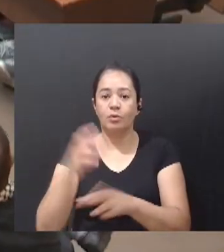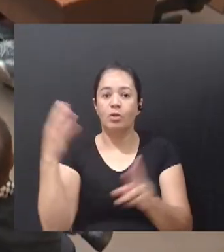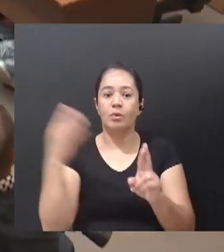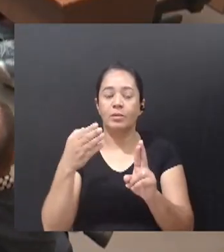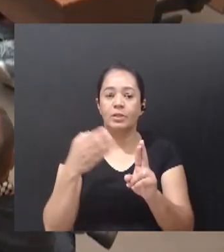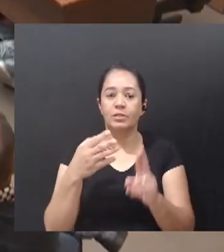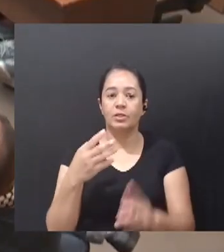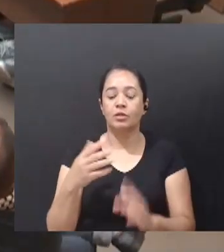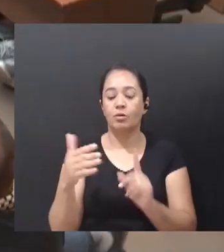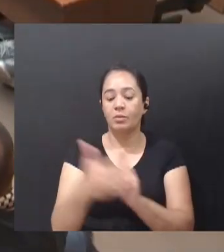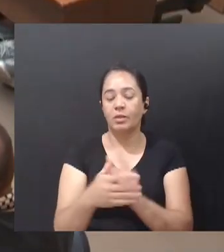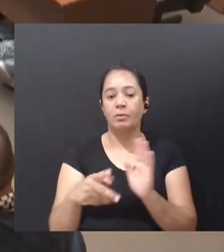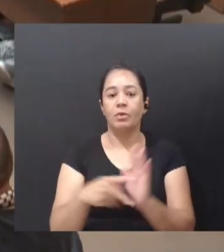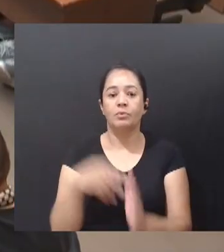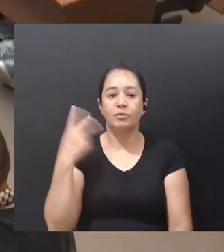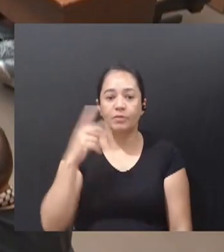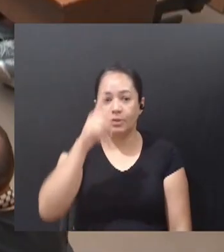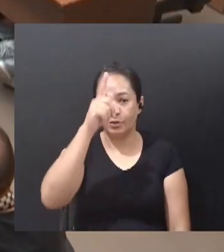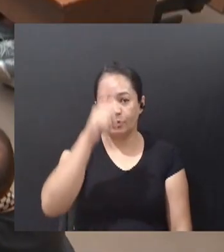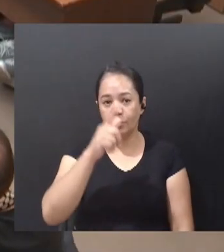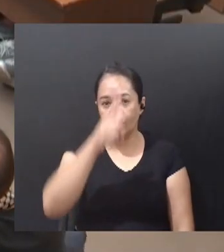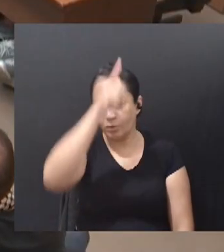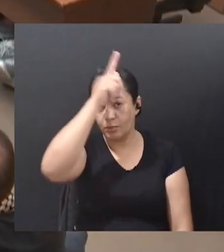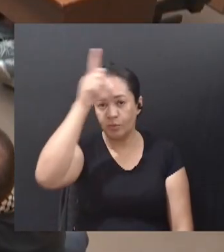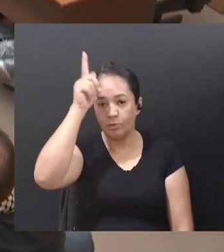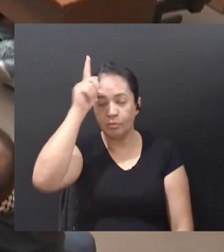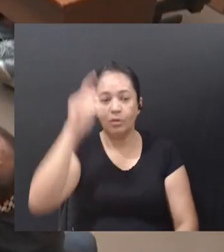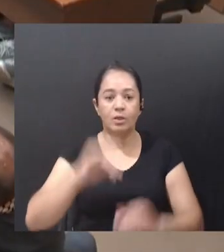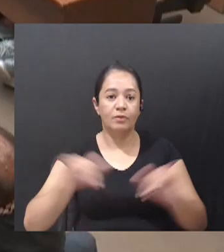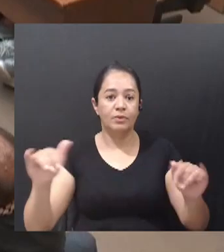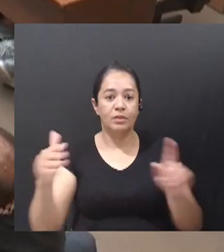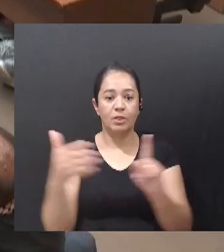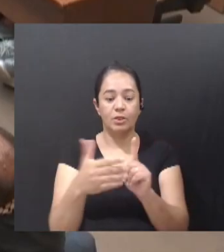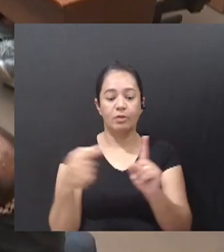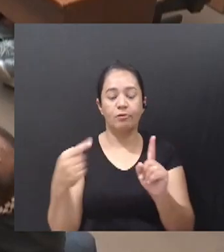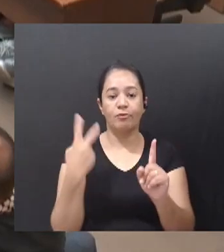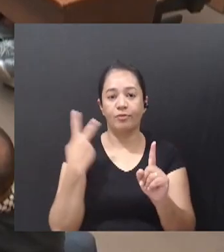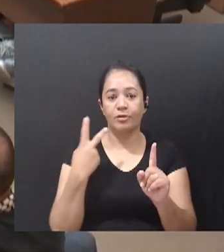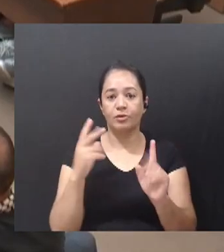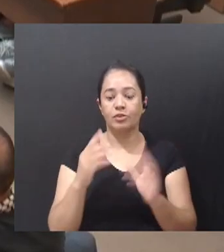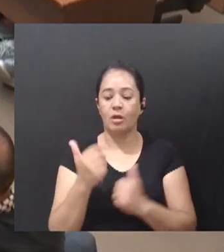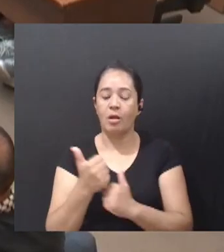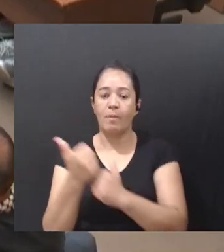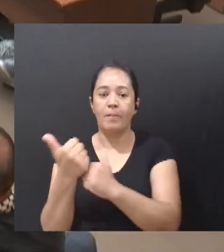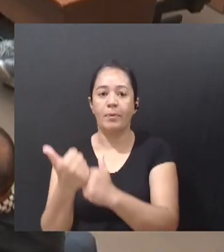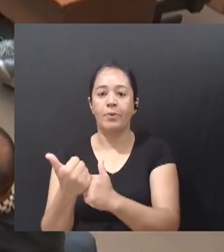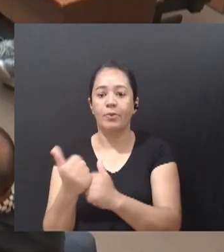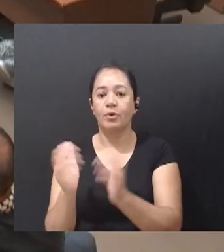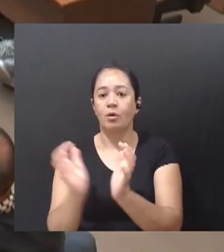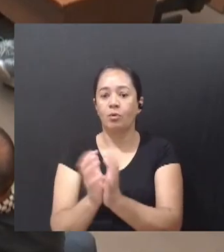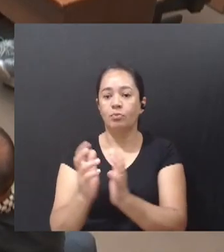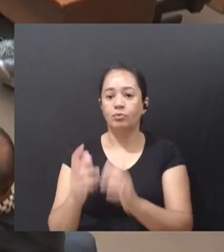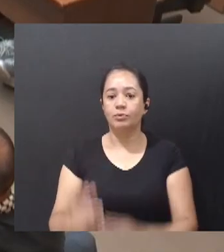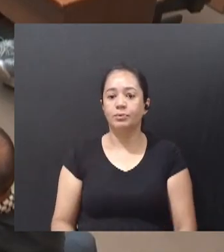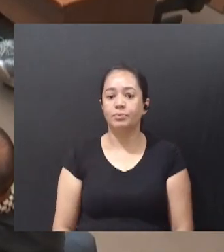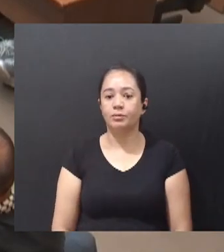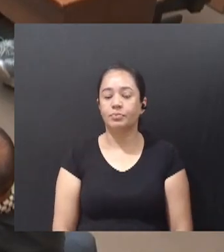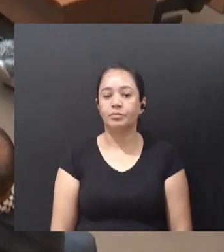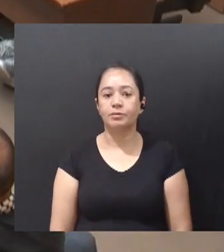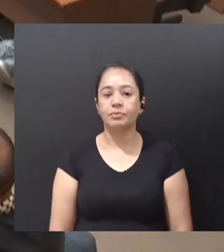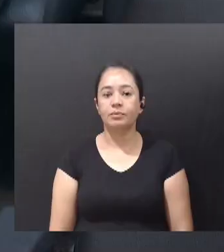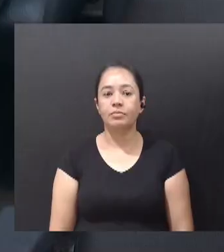quero registrar aqui, né, que o mandato do Gustavo Peta ele tem apoio, né, essa frente parlamentar.